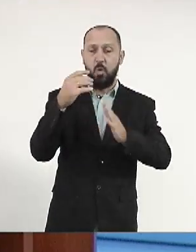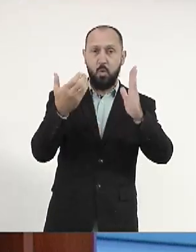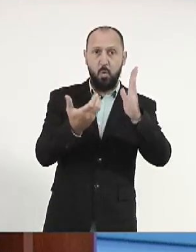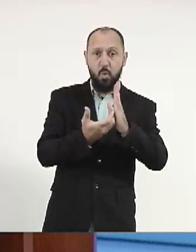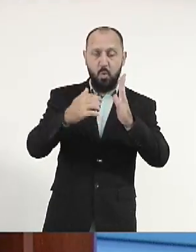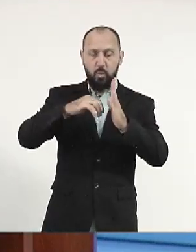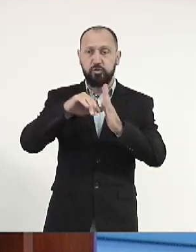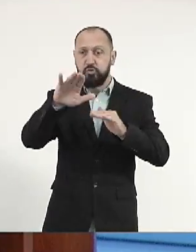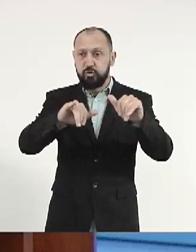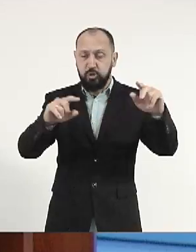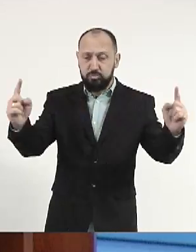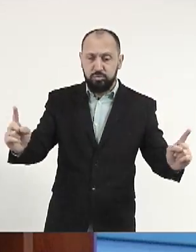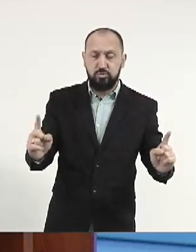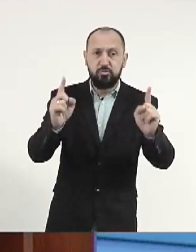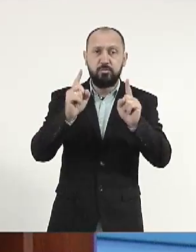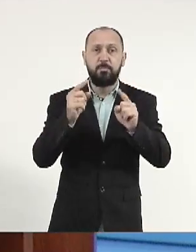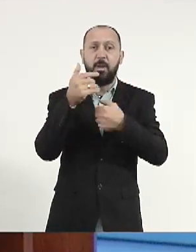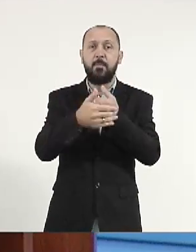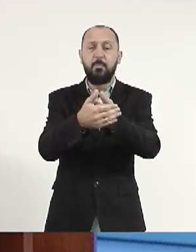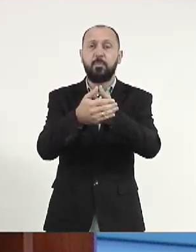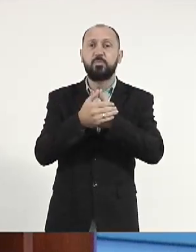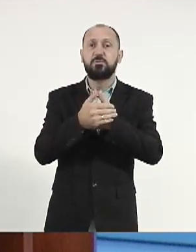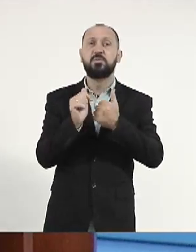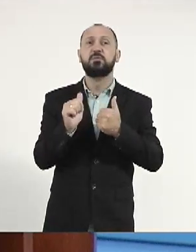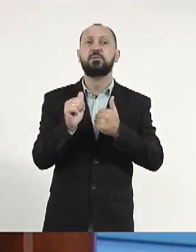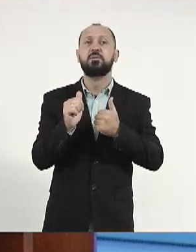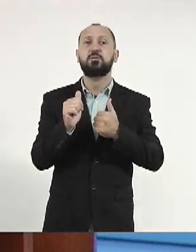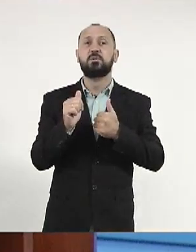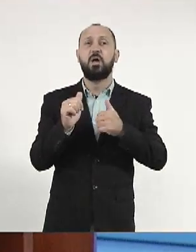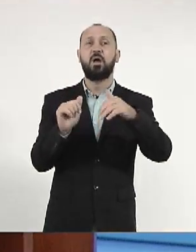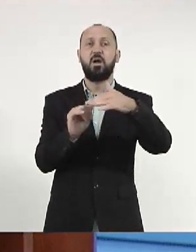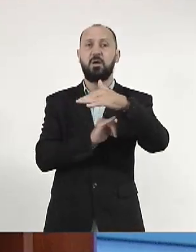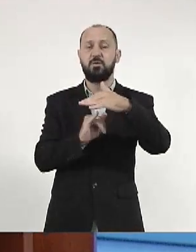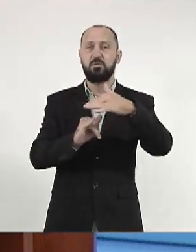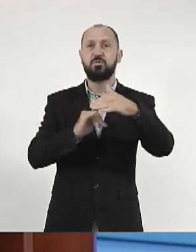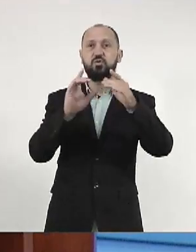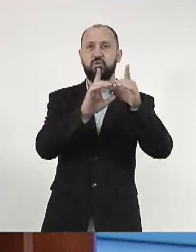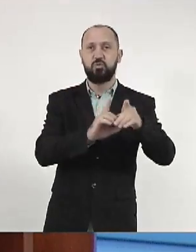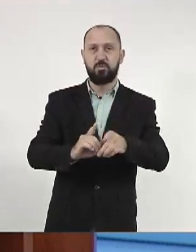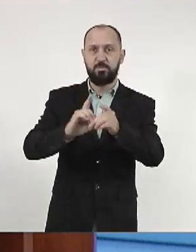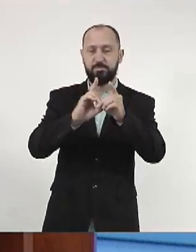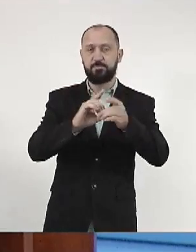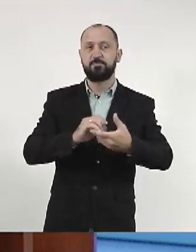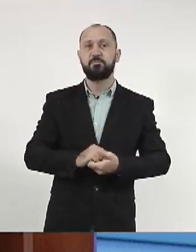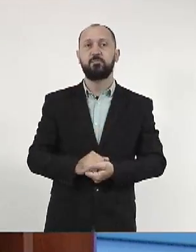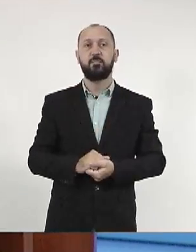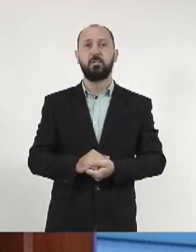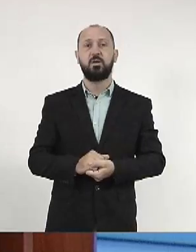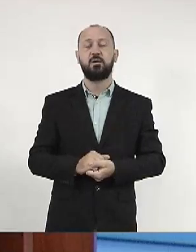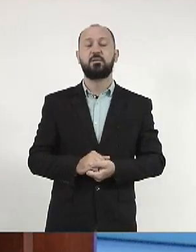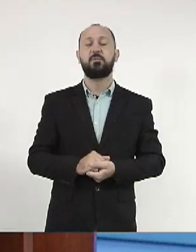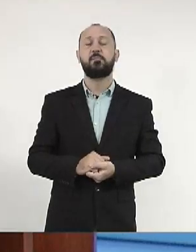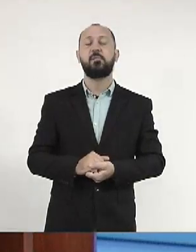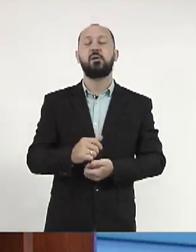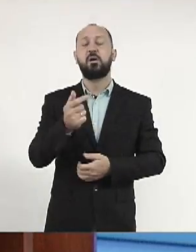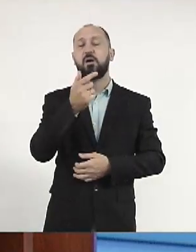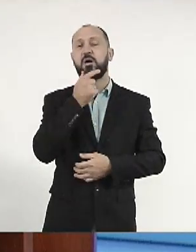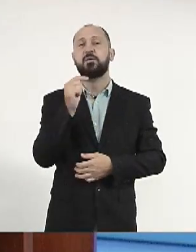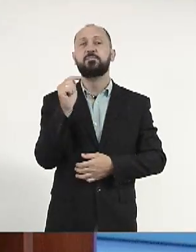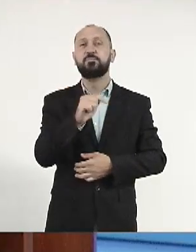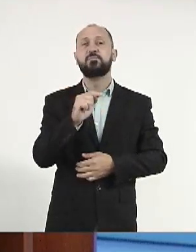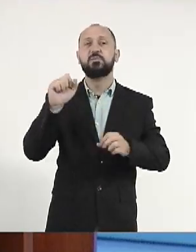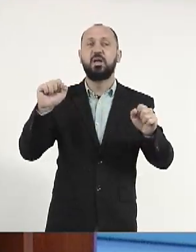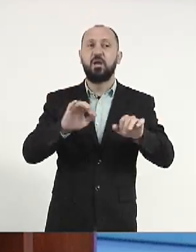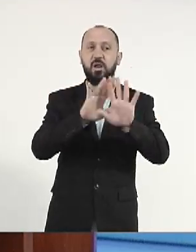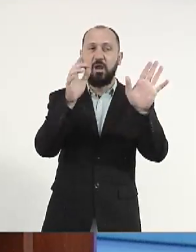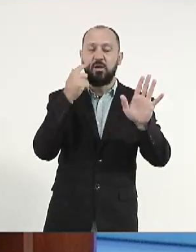Senado para defenderem as instituições democráticas. E esse homem está,